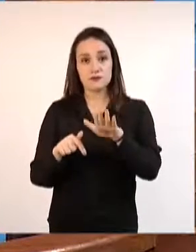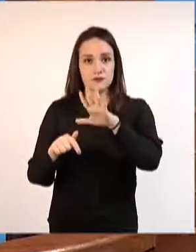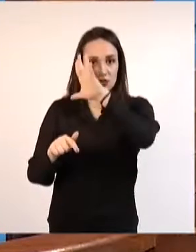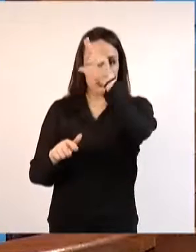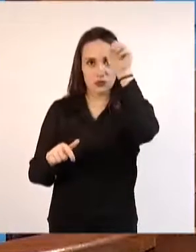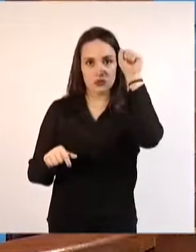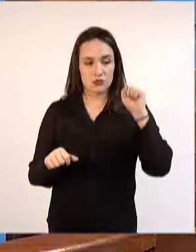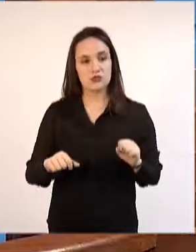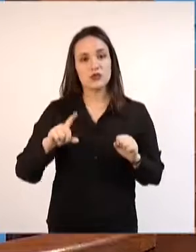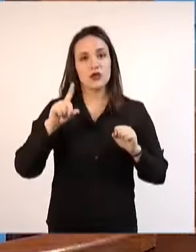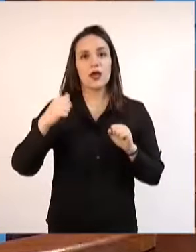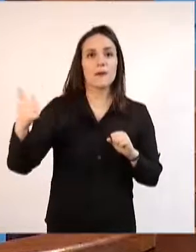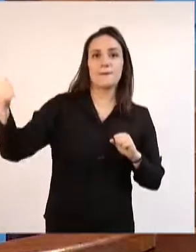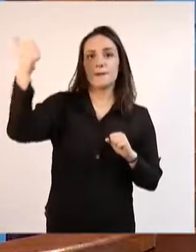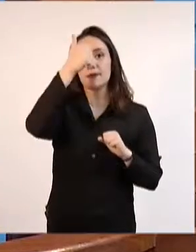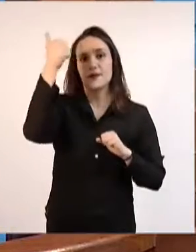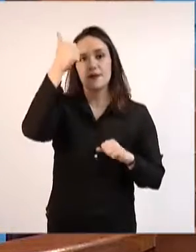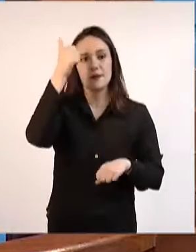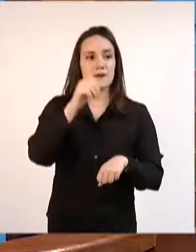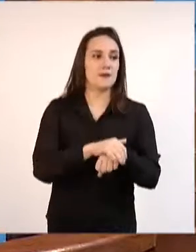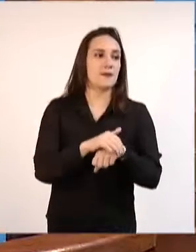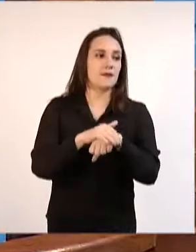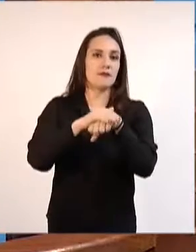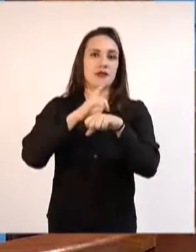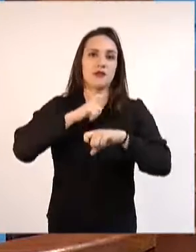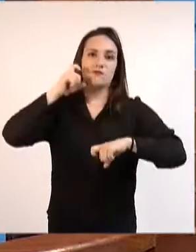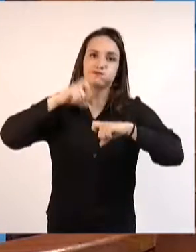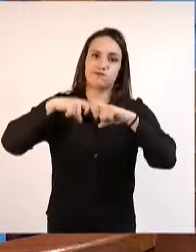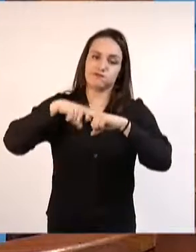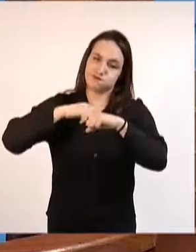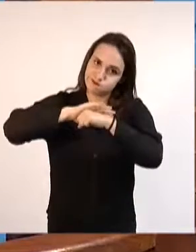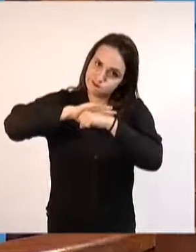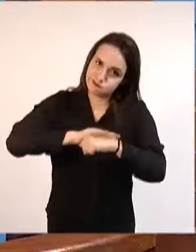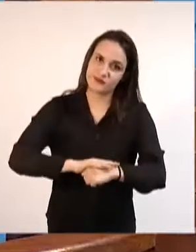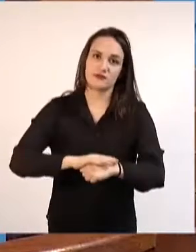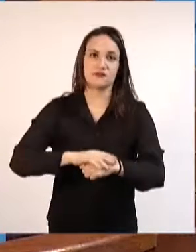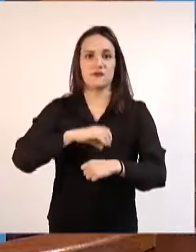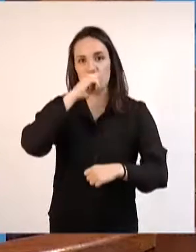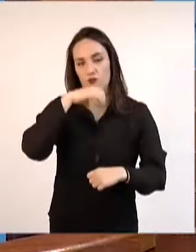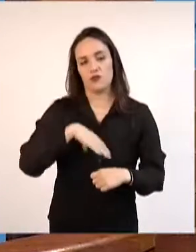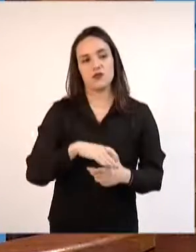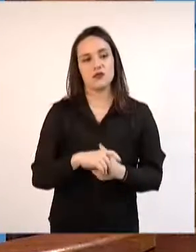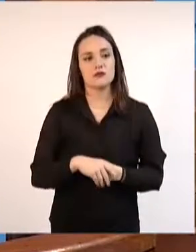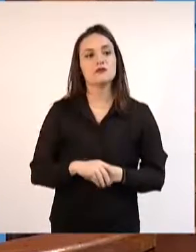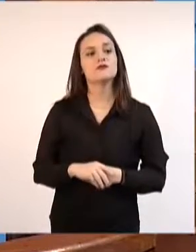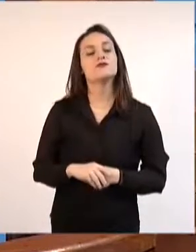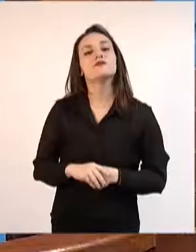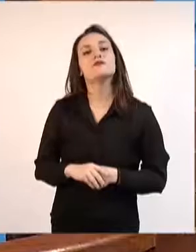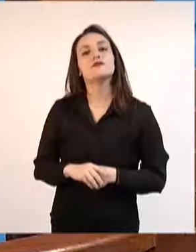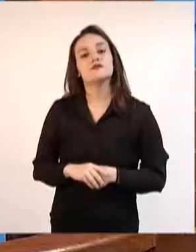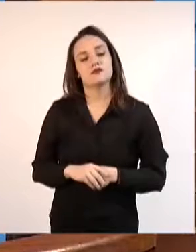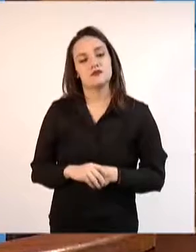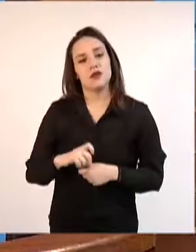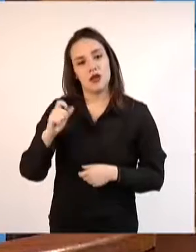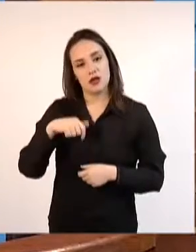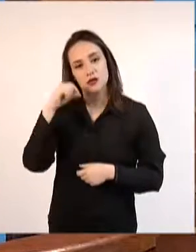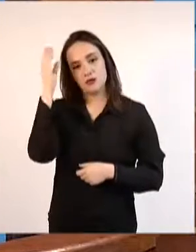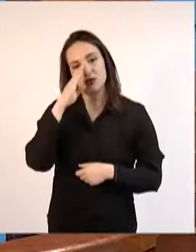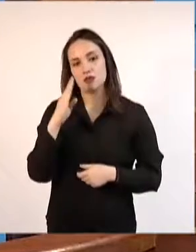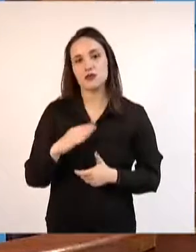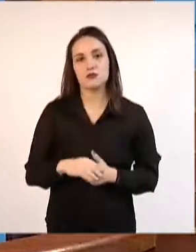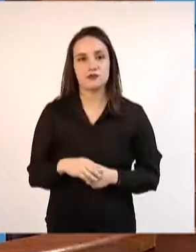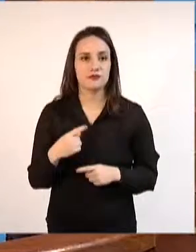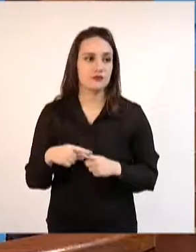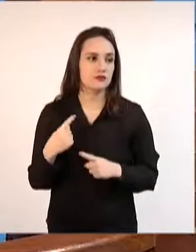primeiro percentualmente em estupros no Brasil. É o primeiro em caso de estupro percentualmente, claro, pelo